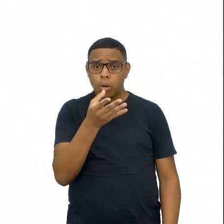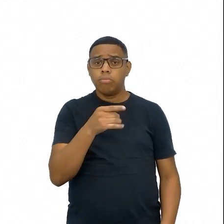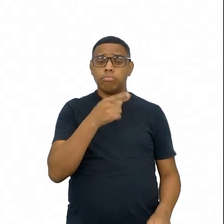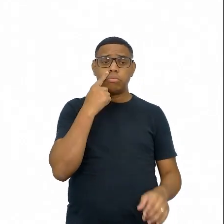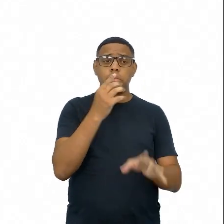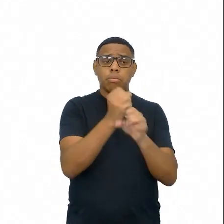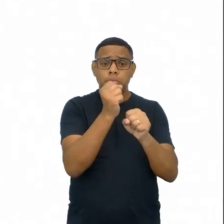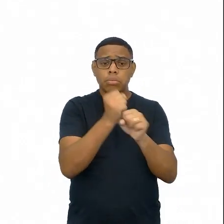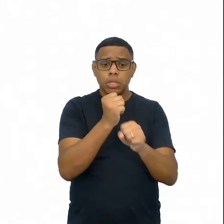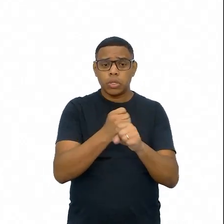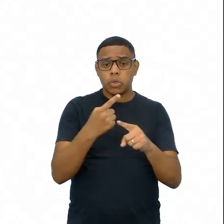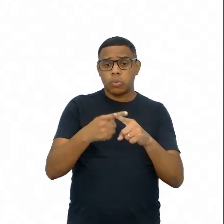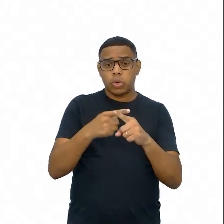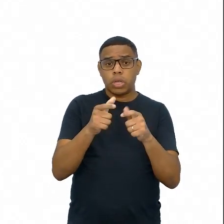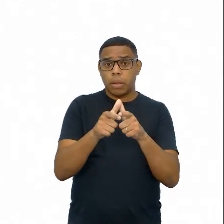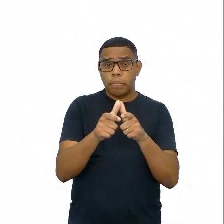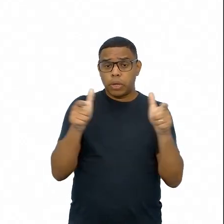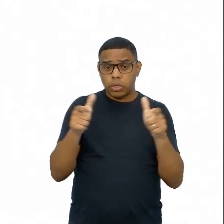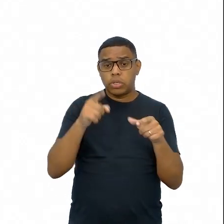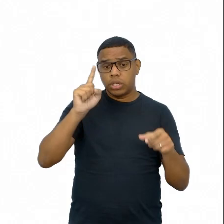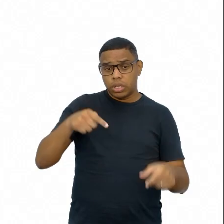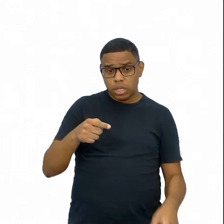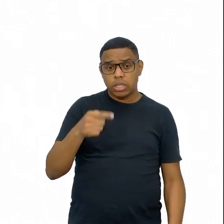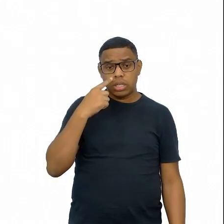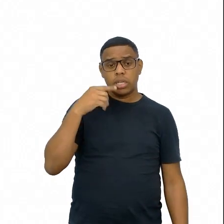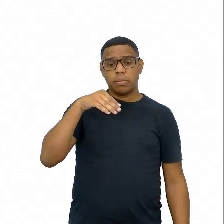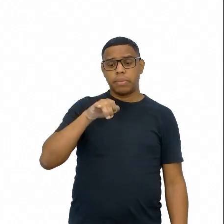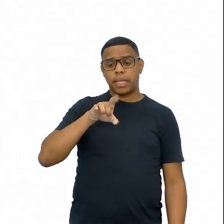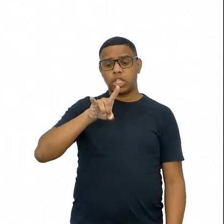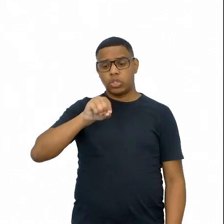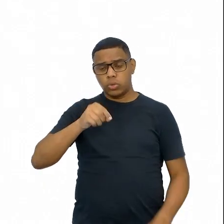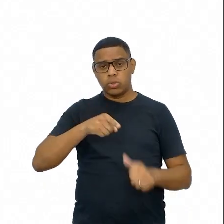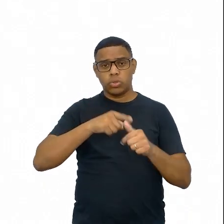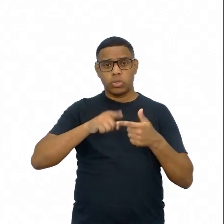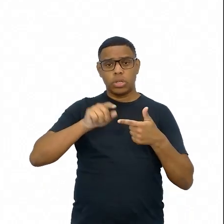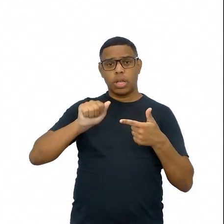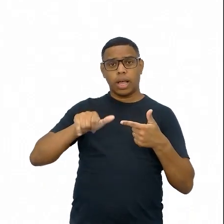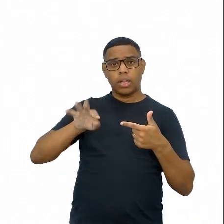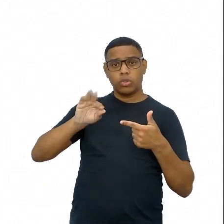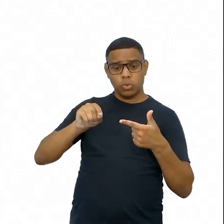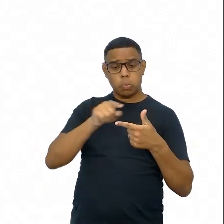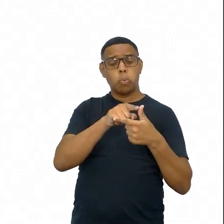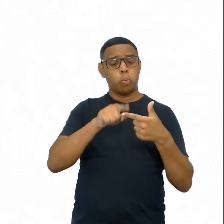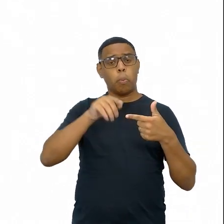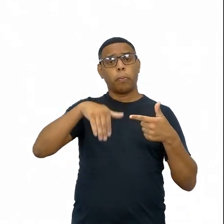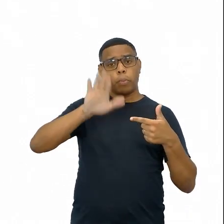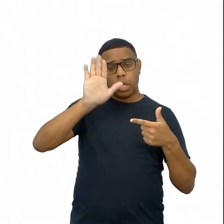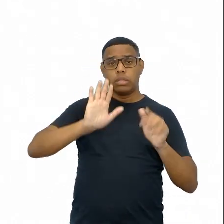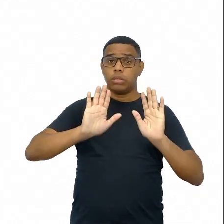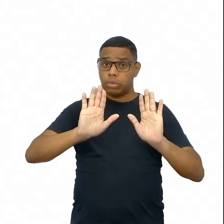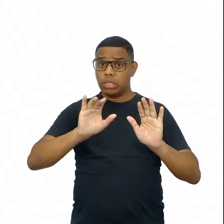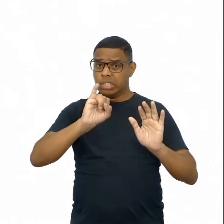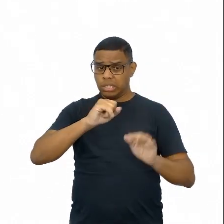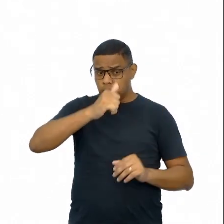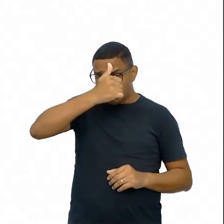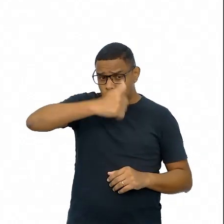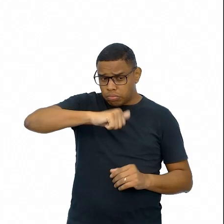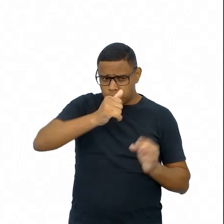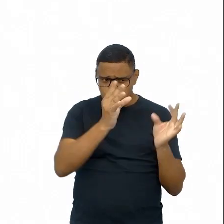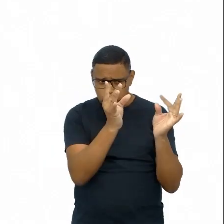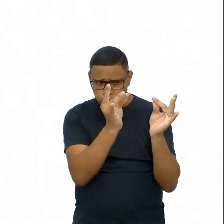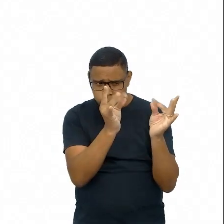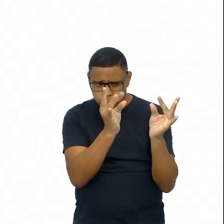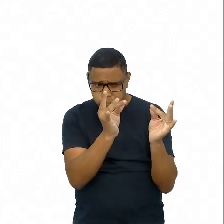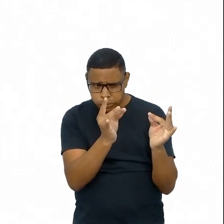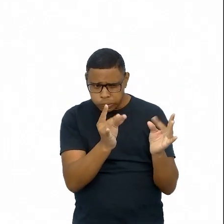porque a concentração está nos níveis médio e alto, mas quando a gente vai fazer uma análise mais a miúde, é